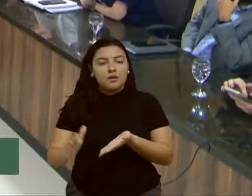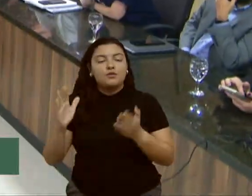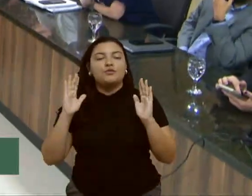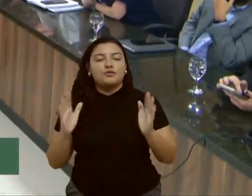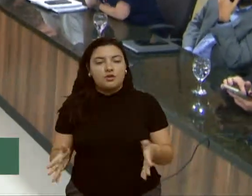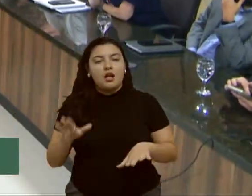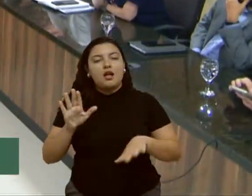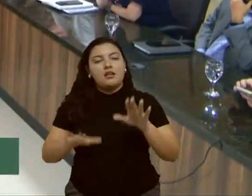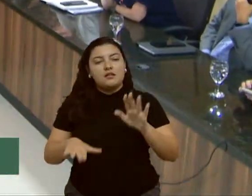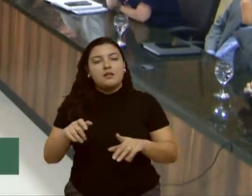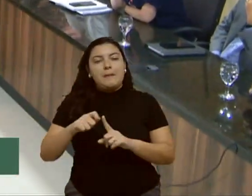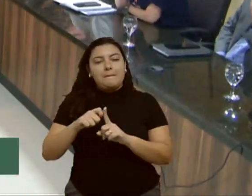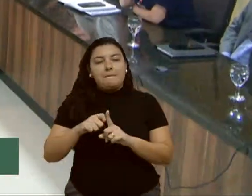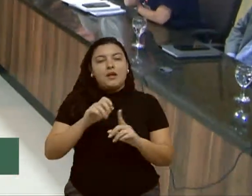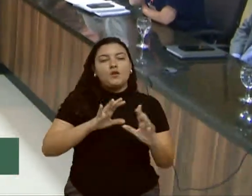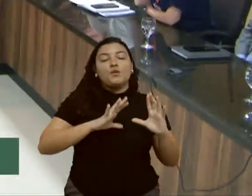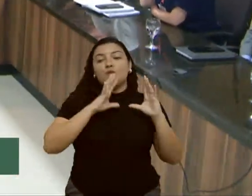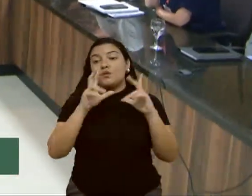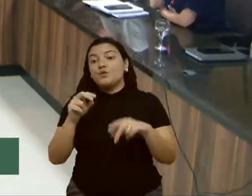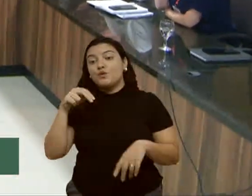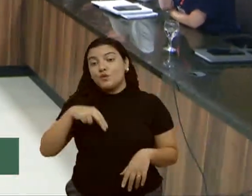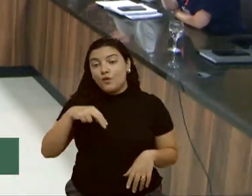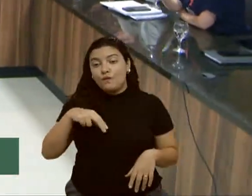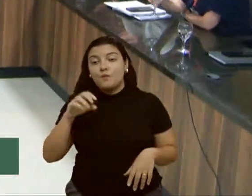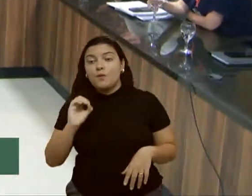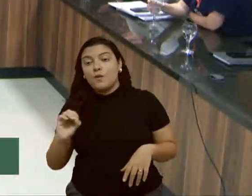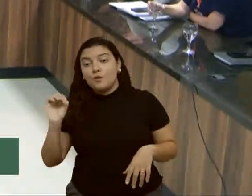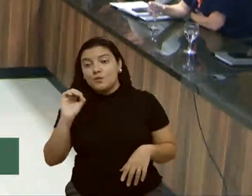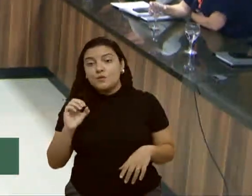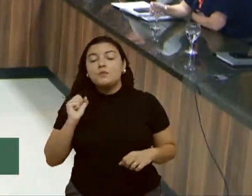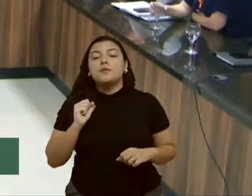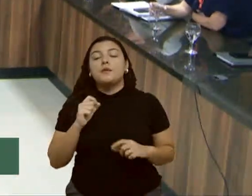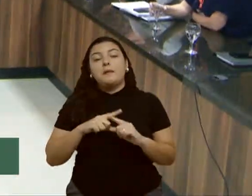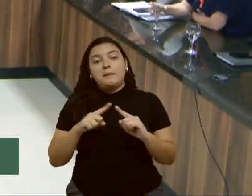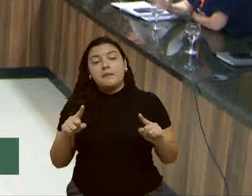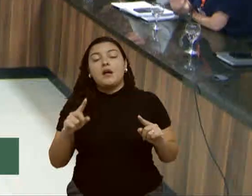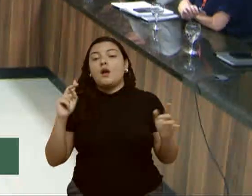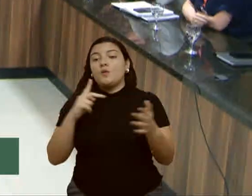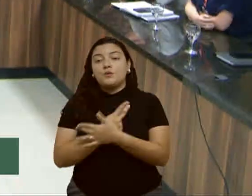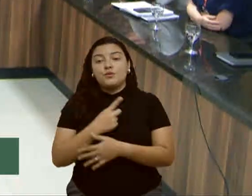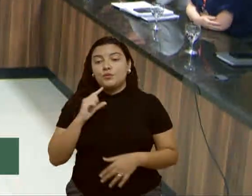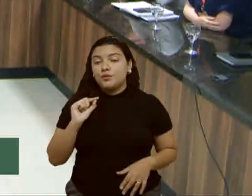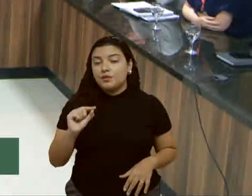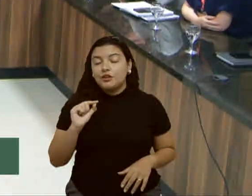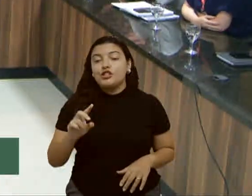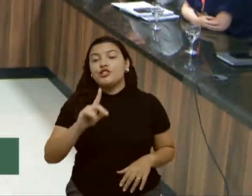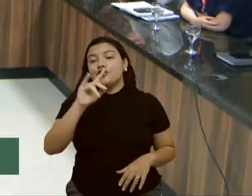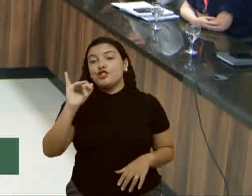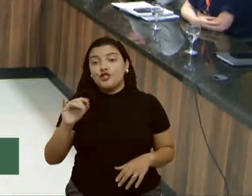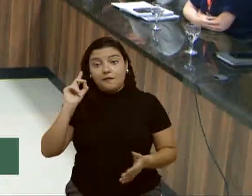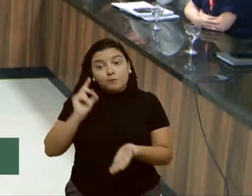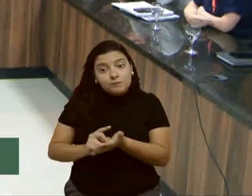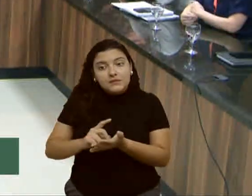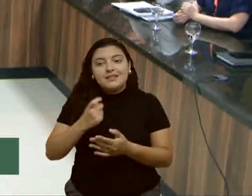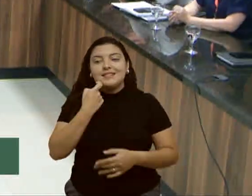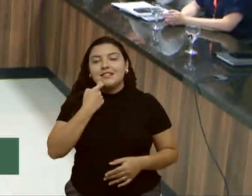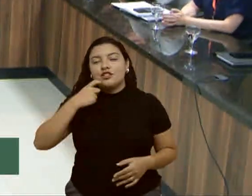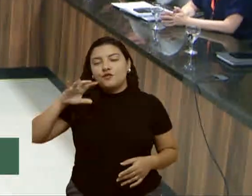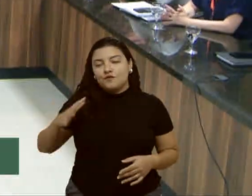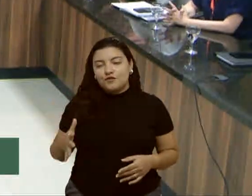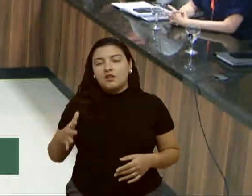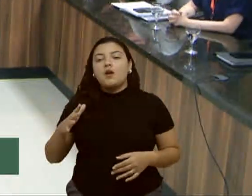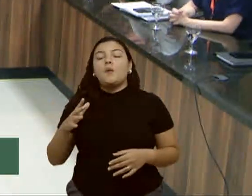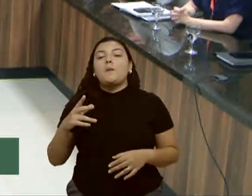Às vezes até o mês todo de novembro, às vezes outubro, enfim. Mas o que é que acontece? No dia da Black Friday mesmo, na sexta-feira,